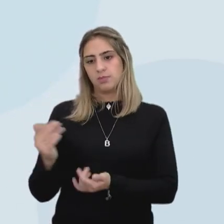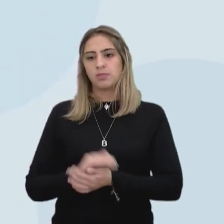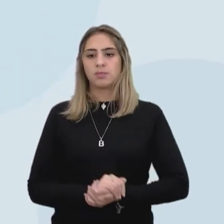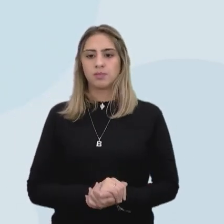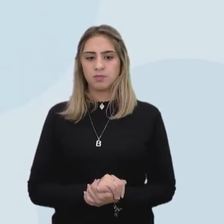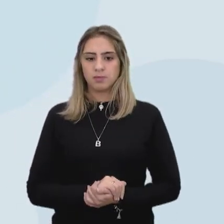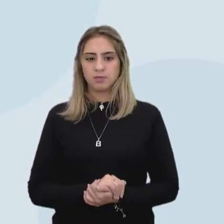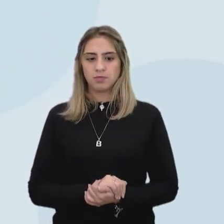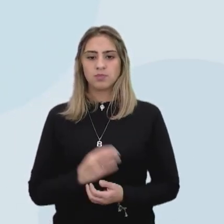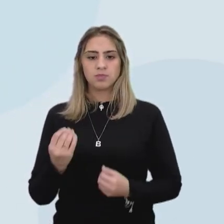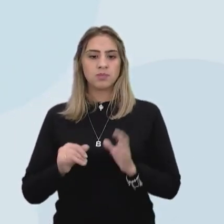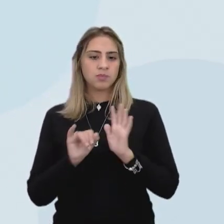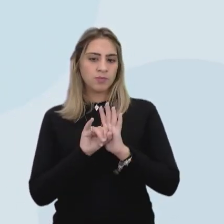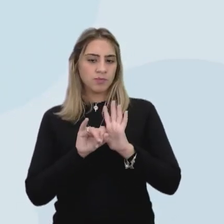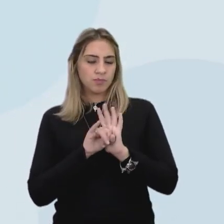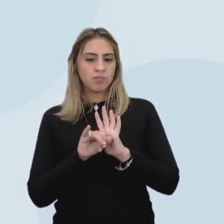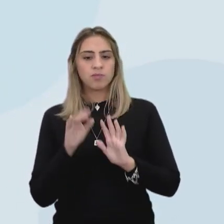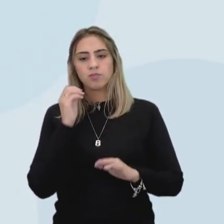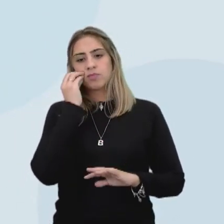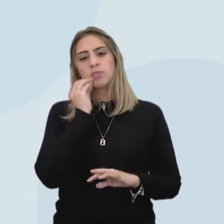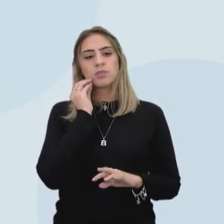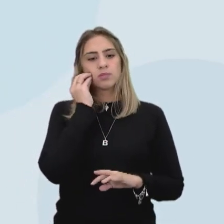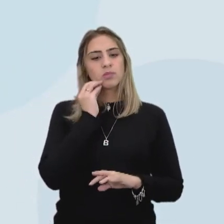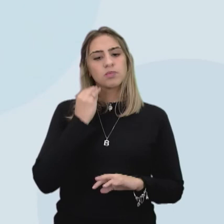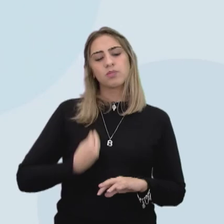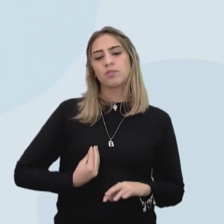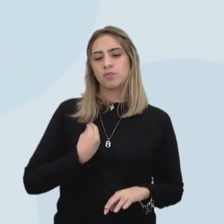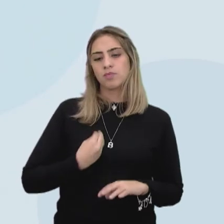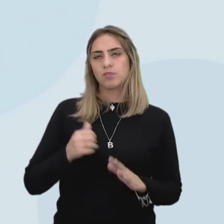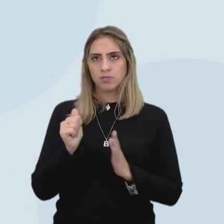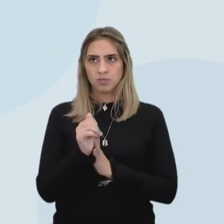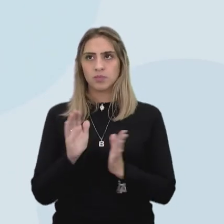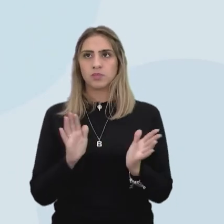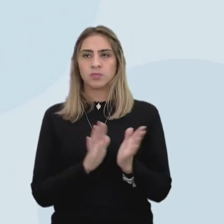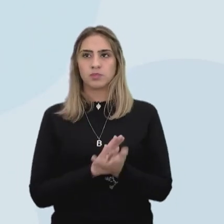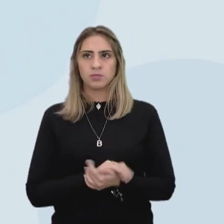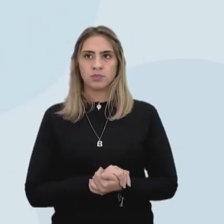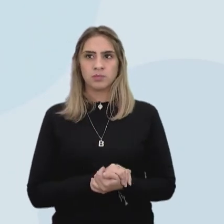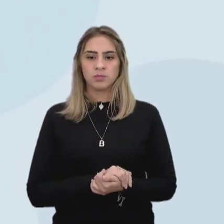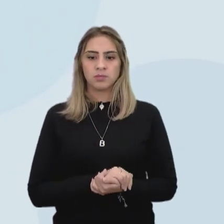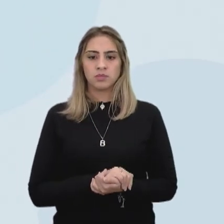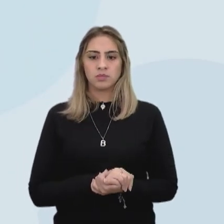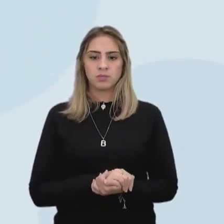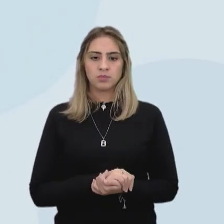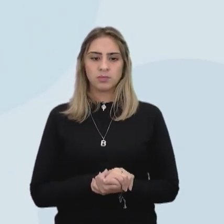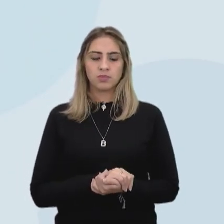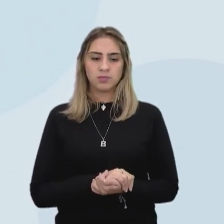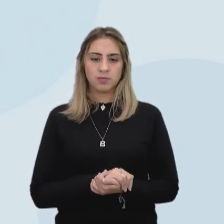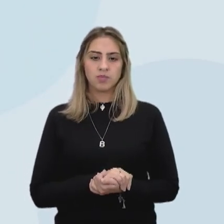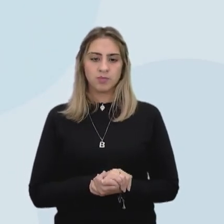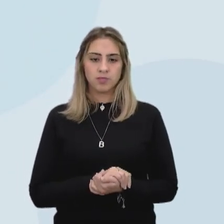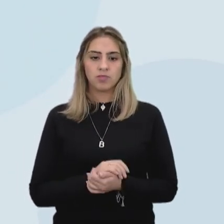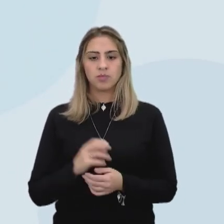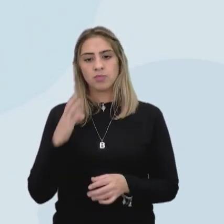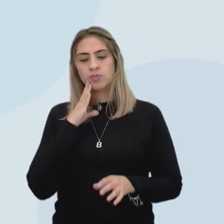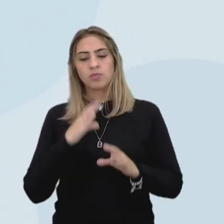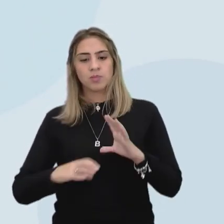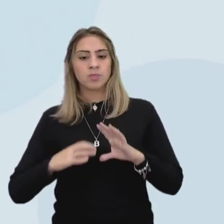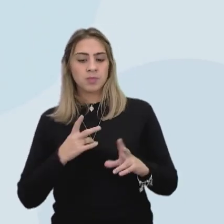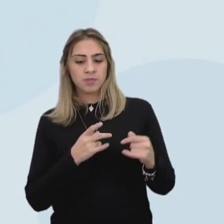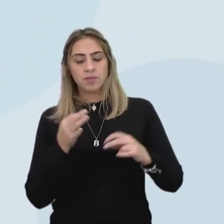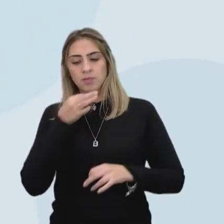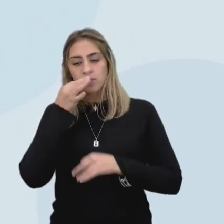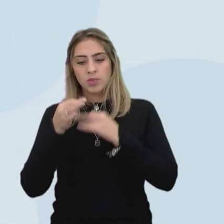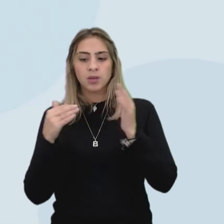assim como a identificação das experiências vividas nas atividades, tais como o trabalho colaborativo, a comunicação dos critérios e da